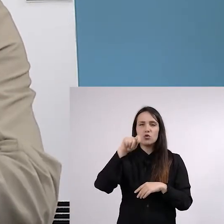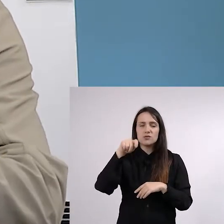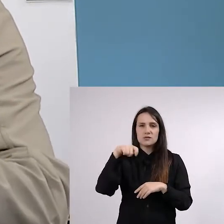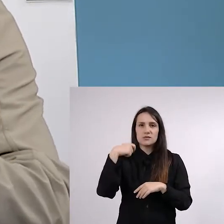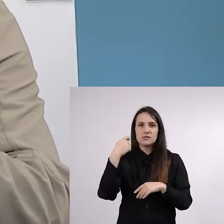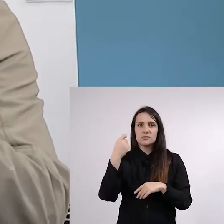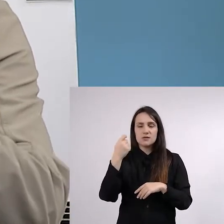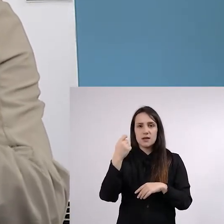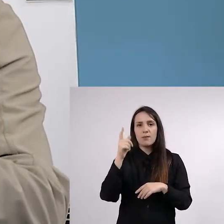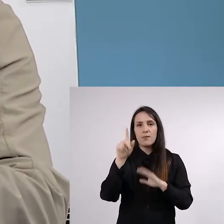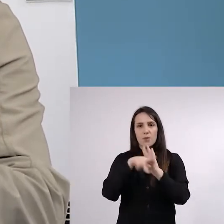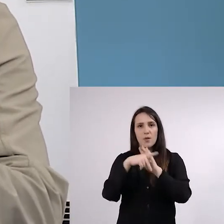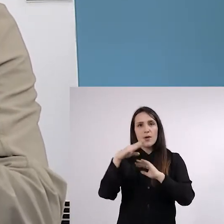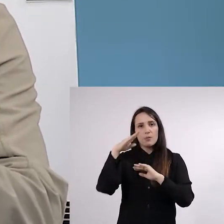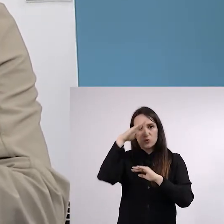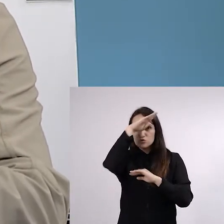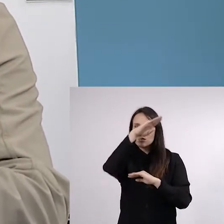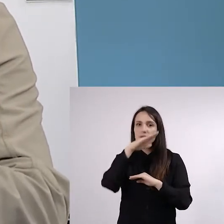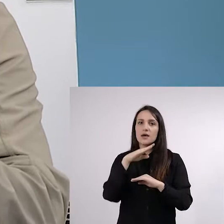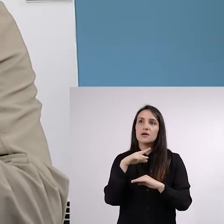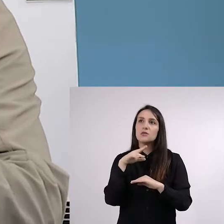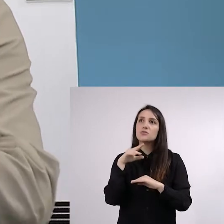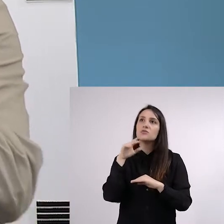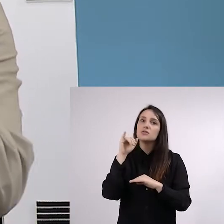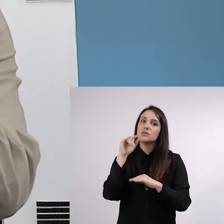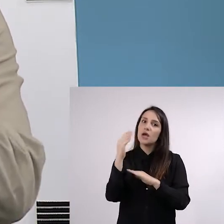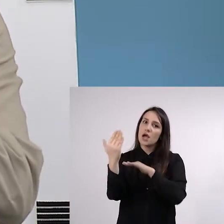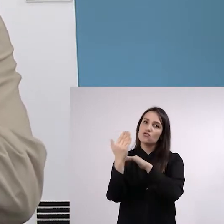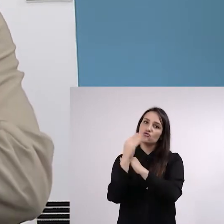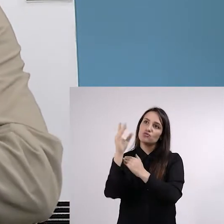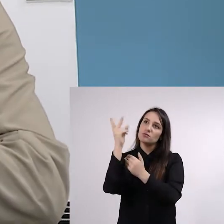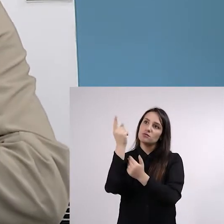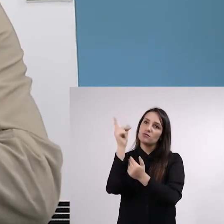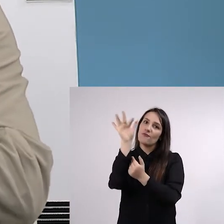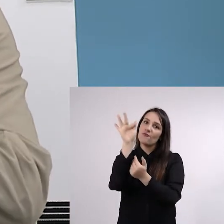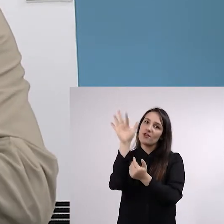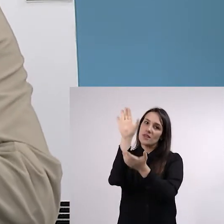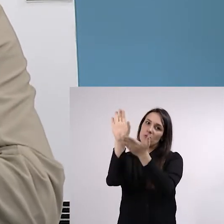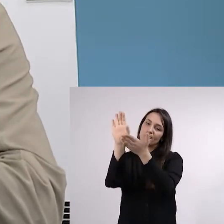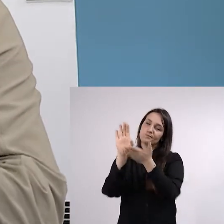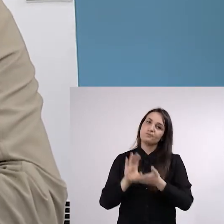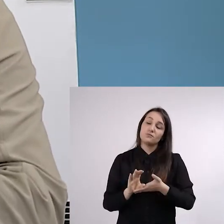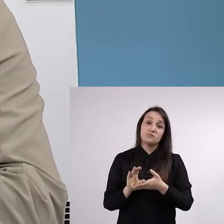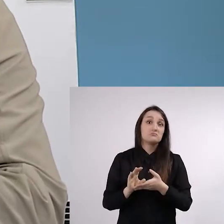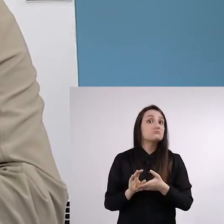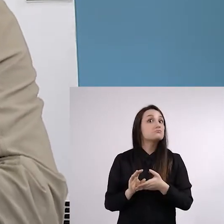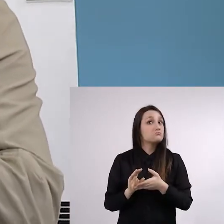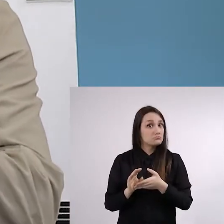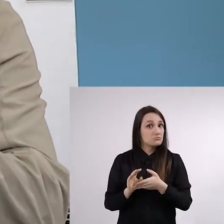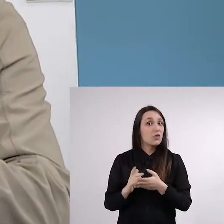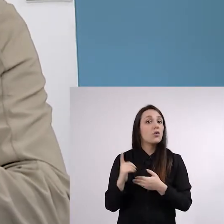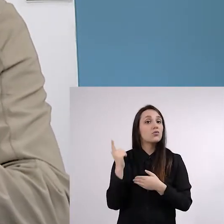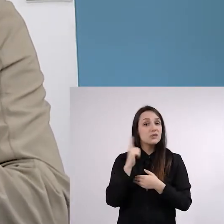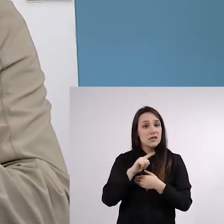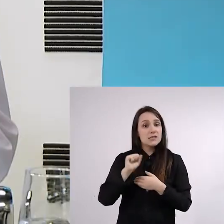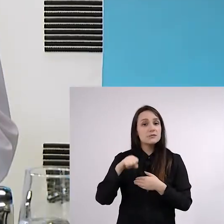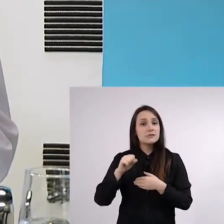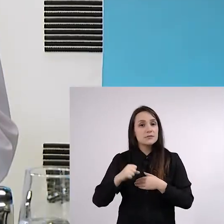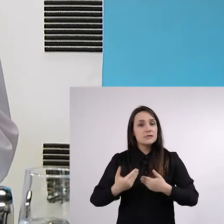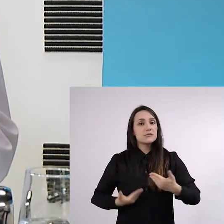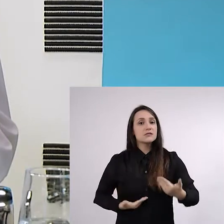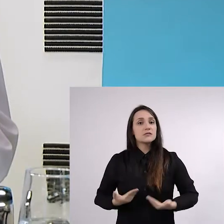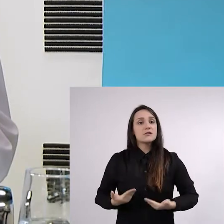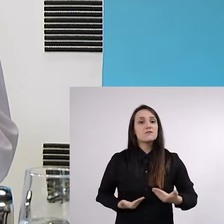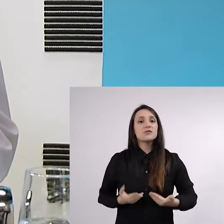frente em boa parte dessa perda de arrecadação, o que garante, respondendo diretamente à sua pergunta, a manutenção de